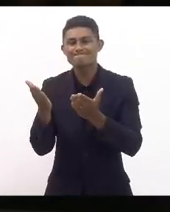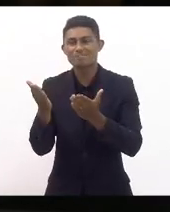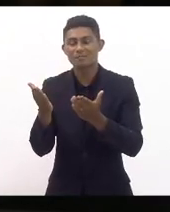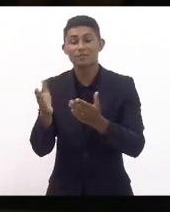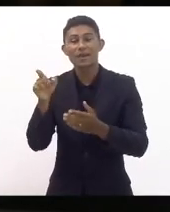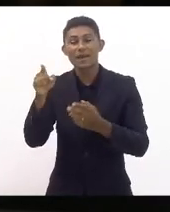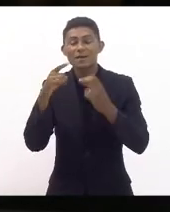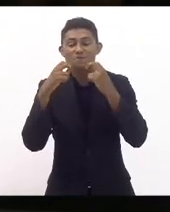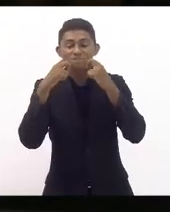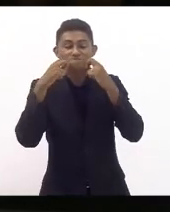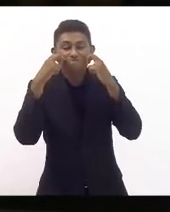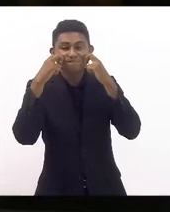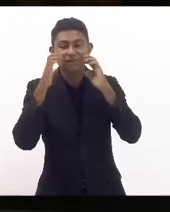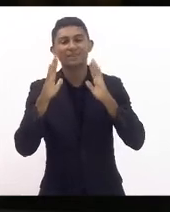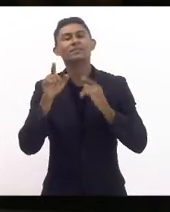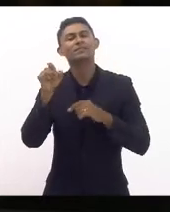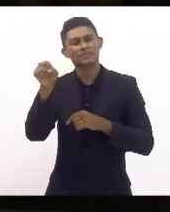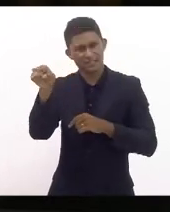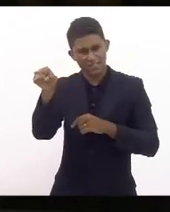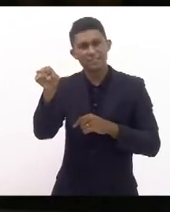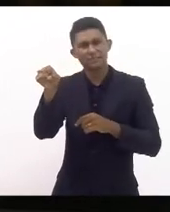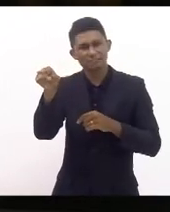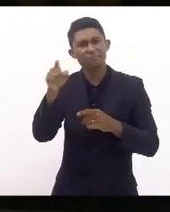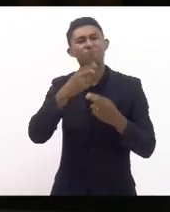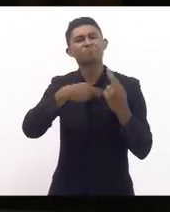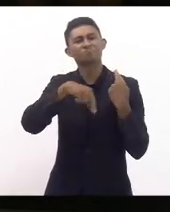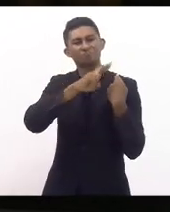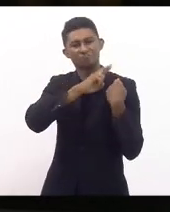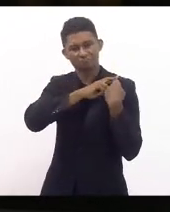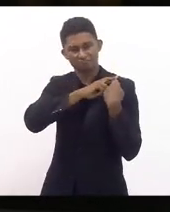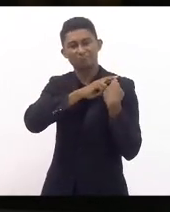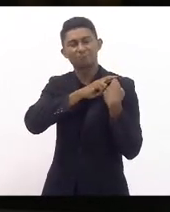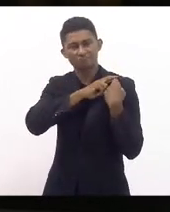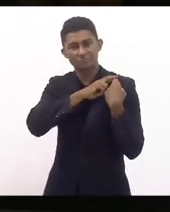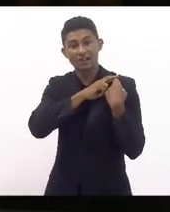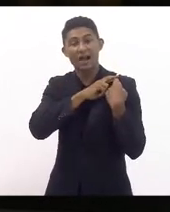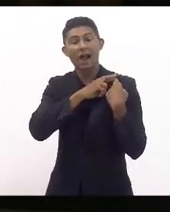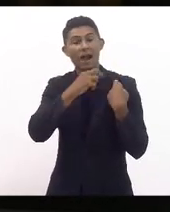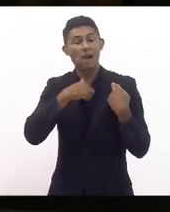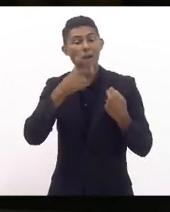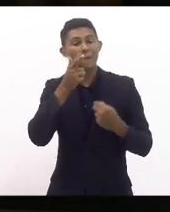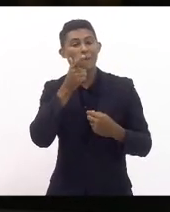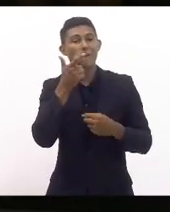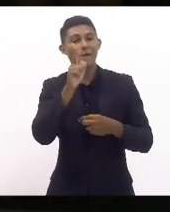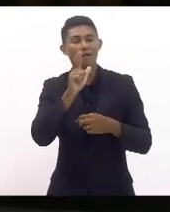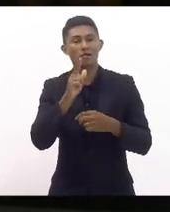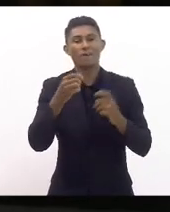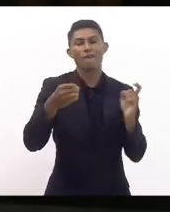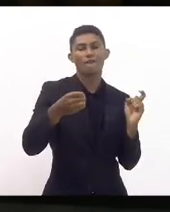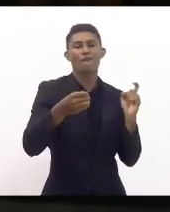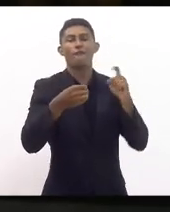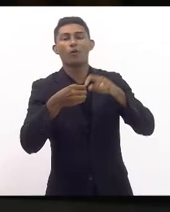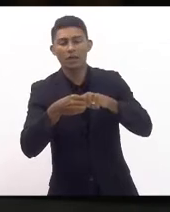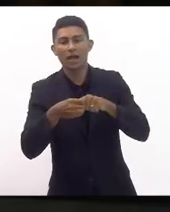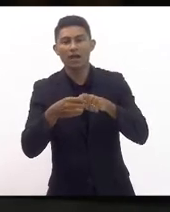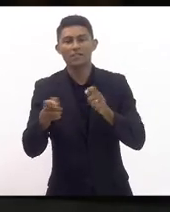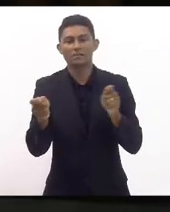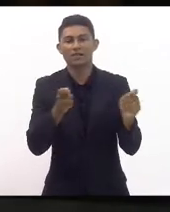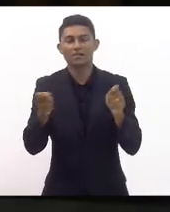tímido aqui, mas o Leonardo é o responsável pelo meu retorno à administração pública 14 anos